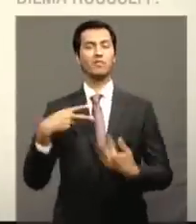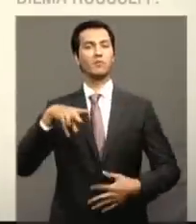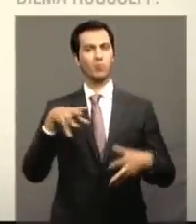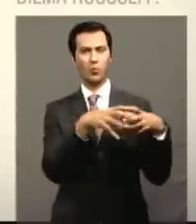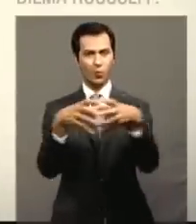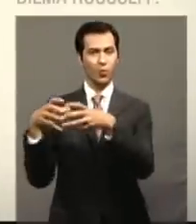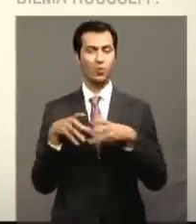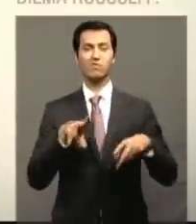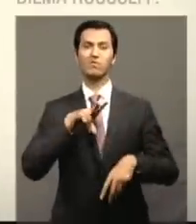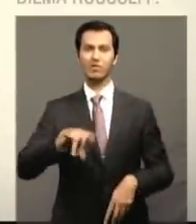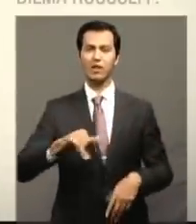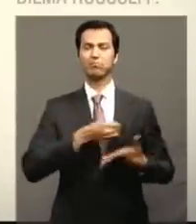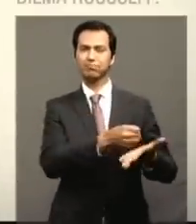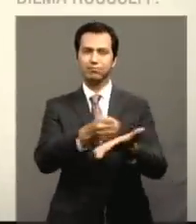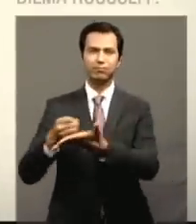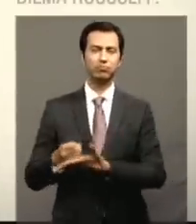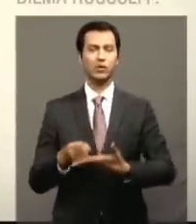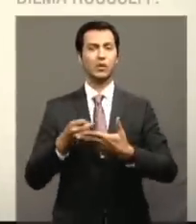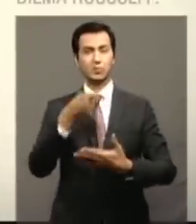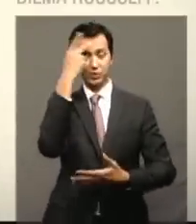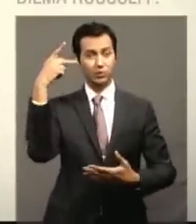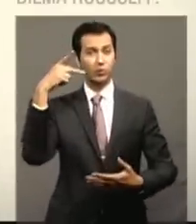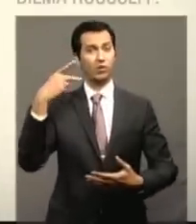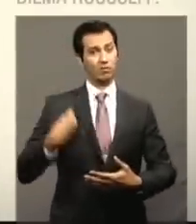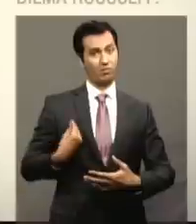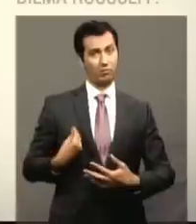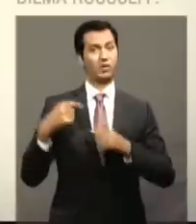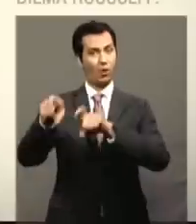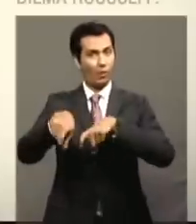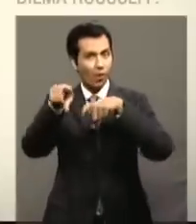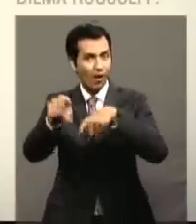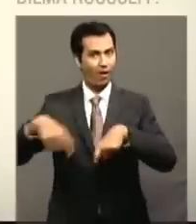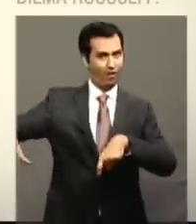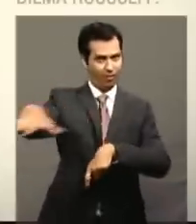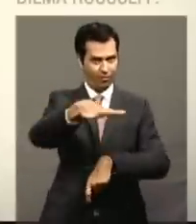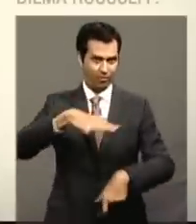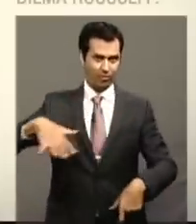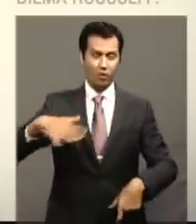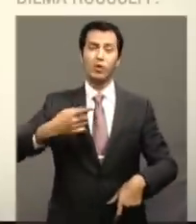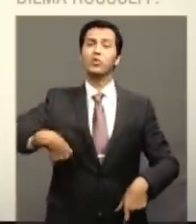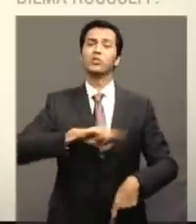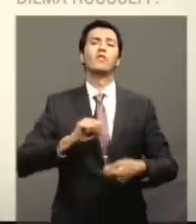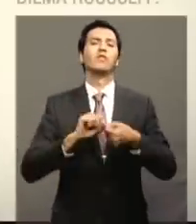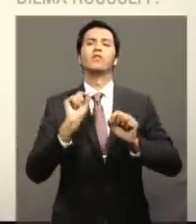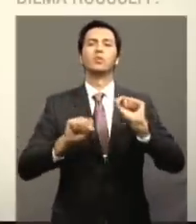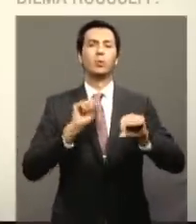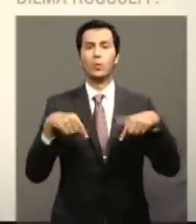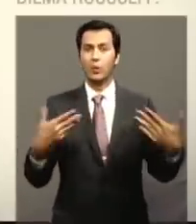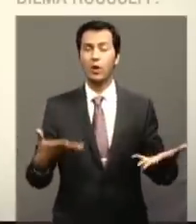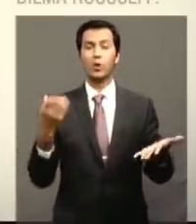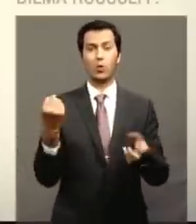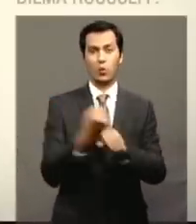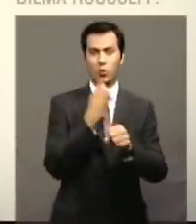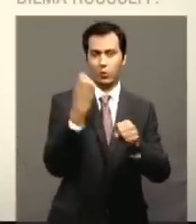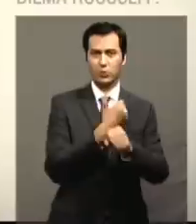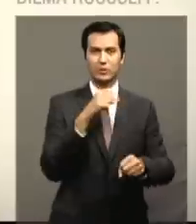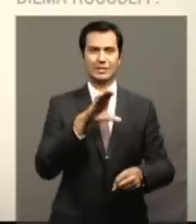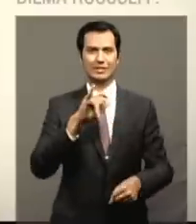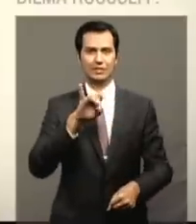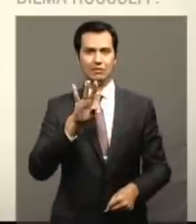vivem em áreas rurais do semiárido vamos fazer isso Luciano com a construção de milhares de